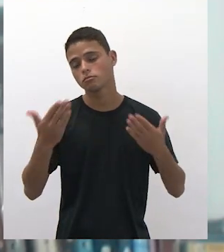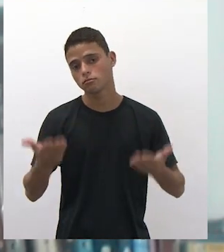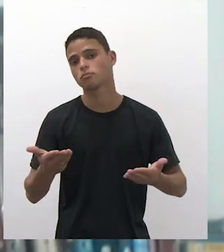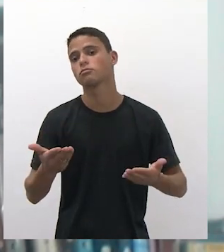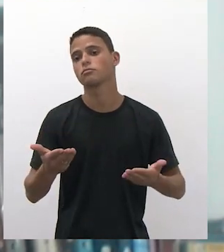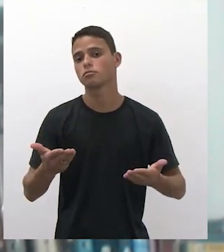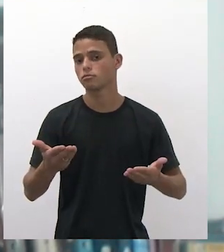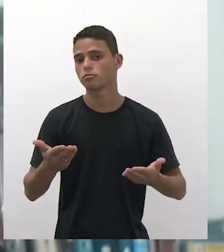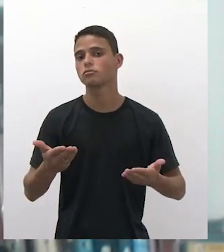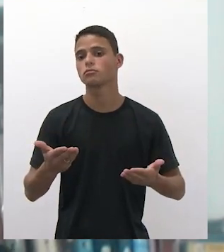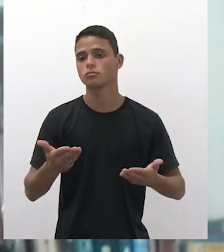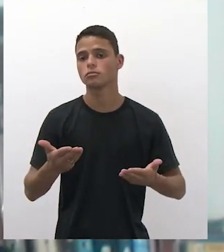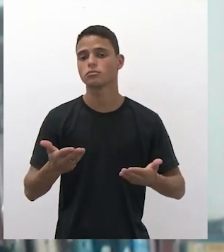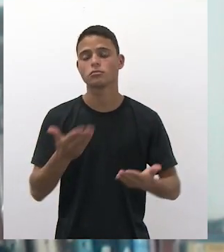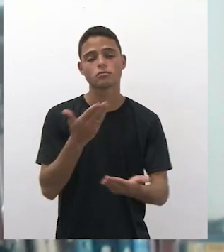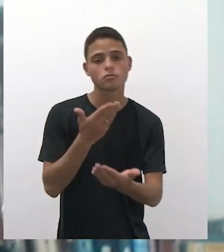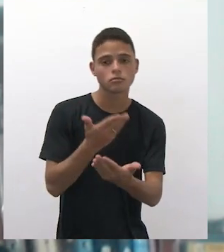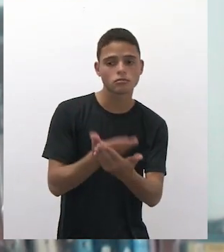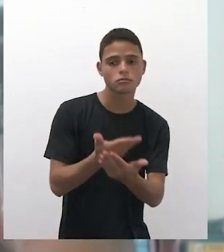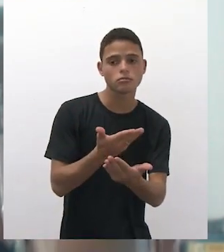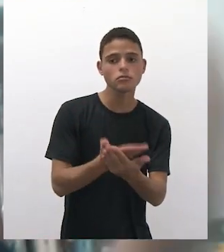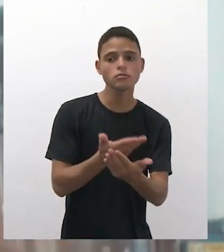faria o ensino